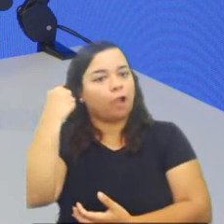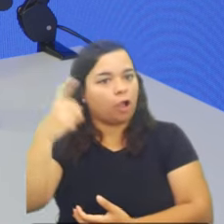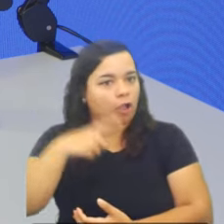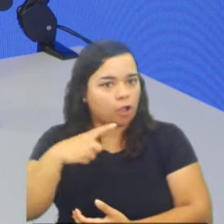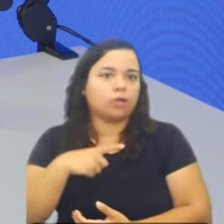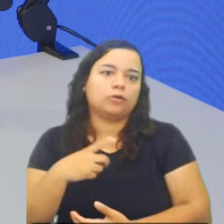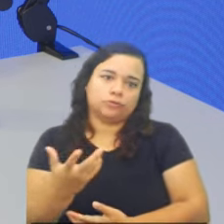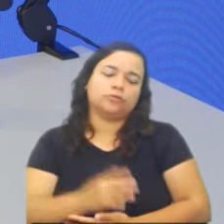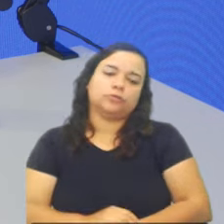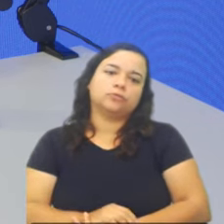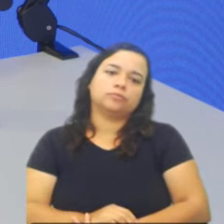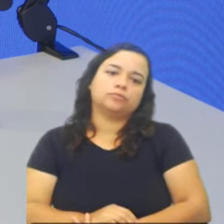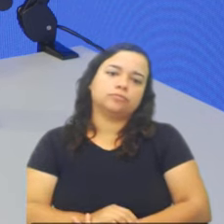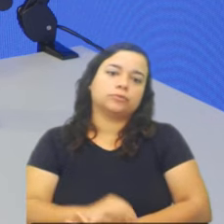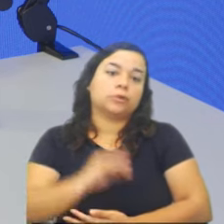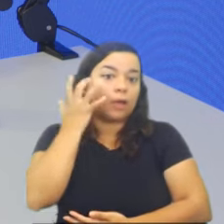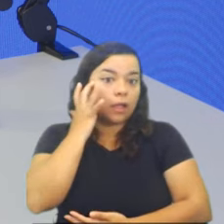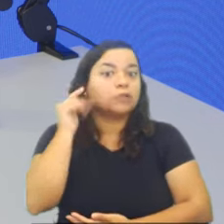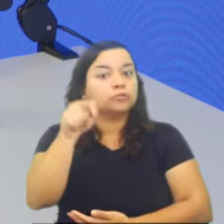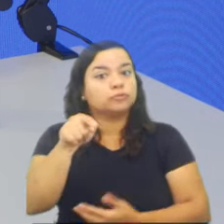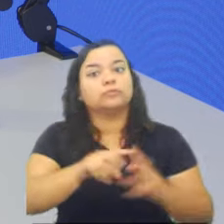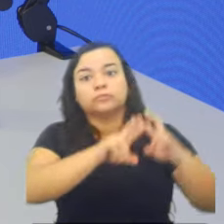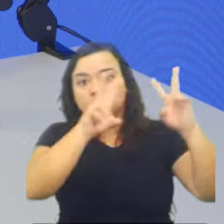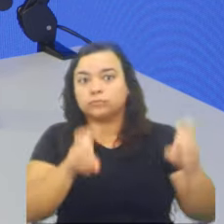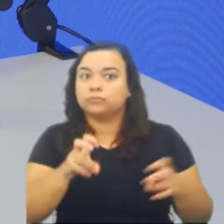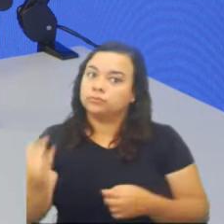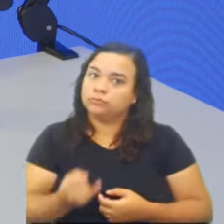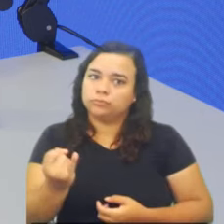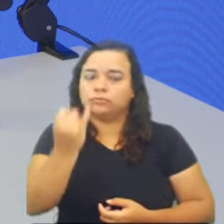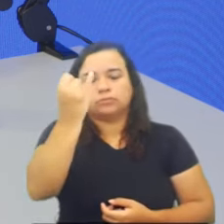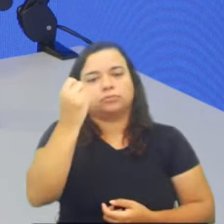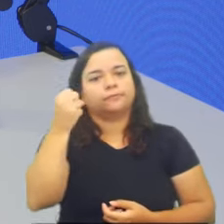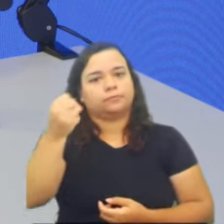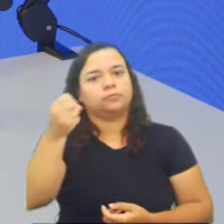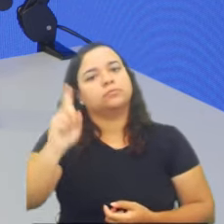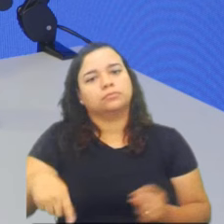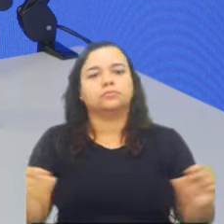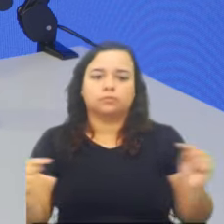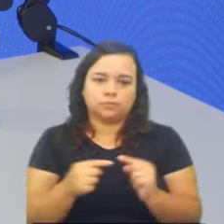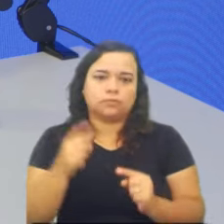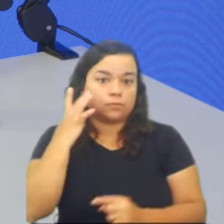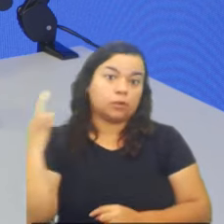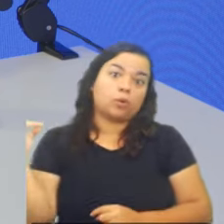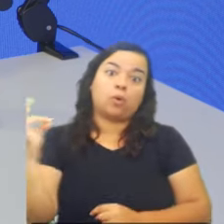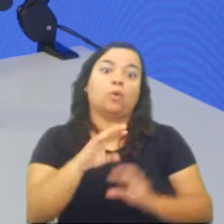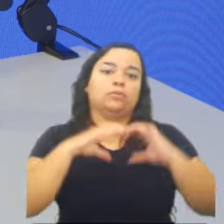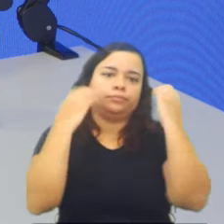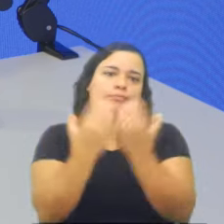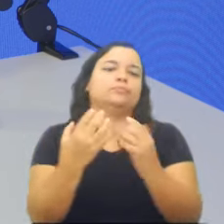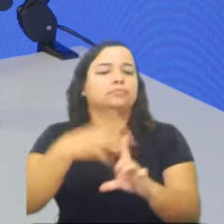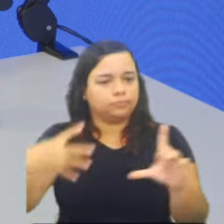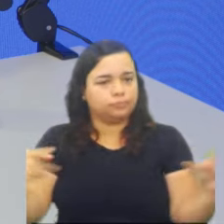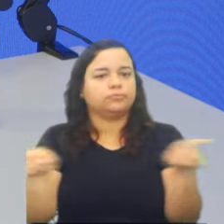questão ambiental tá muito forte e e e eu acho que é um tema extremamente importante eu acho que para todas